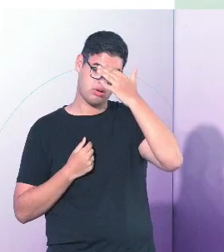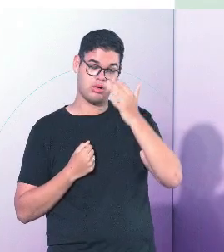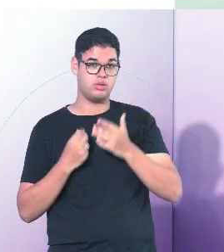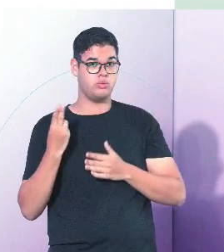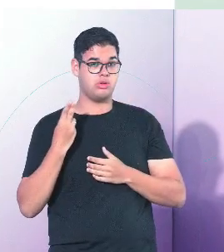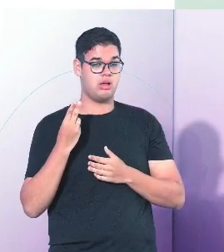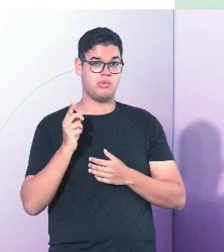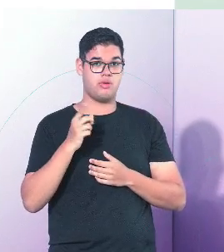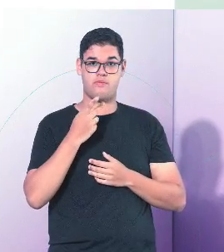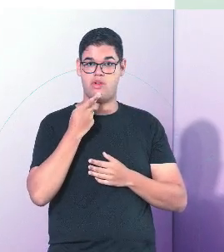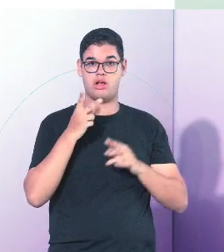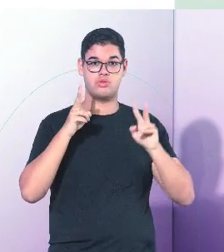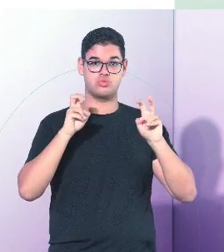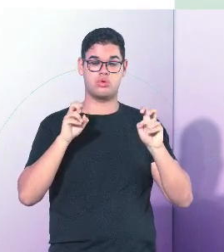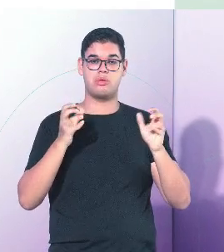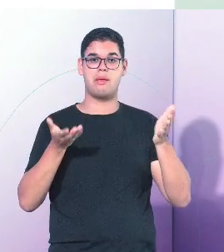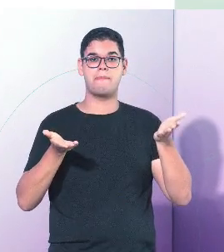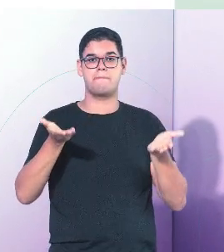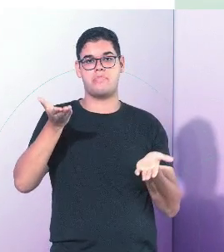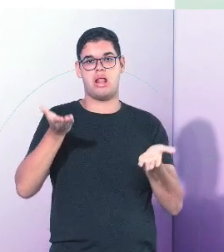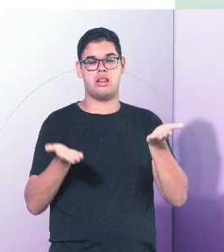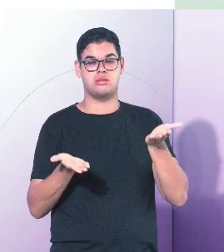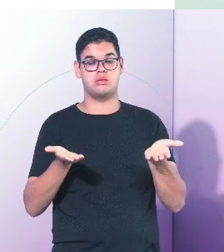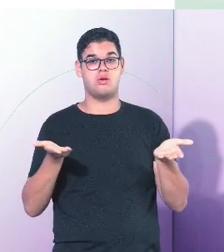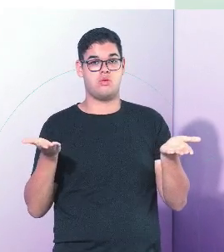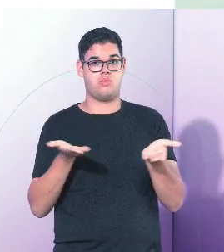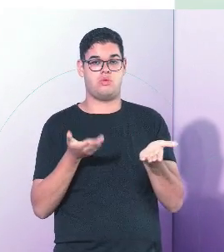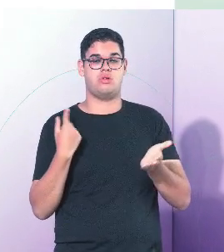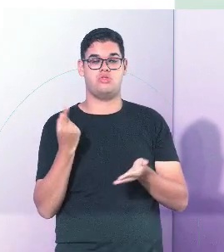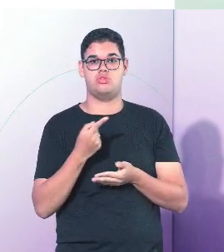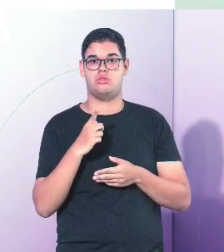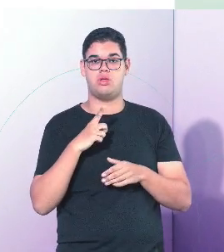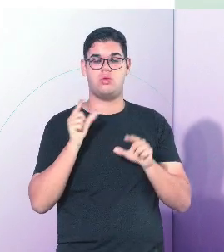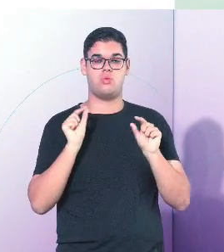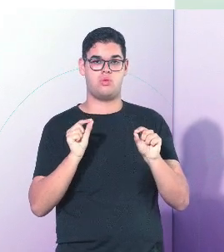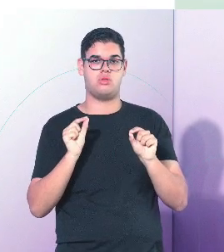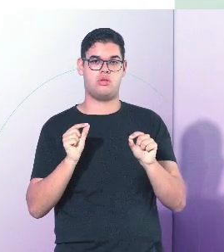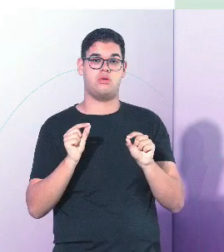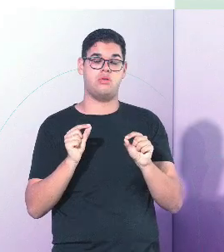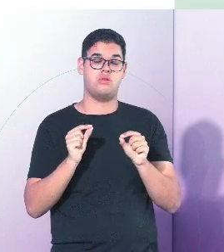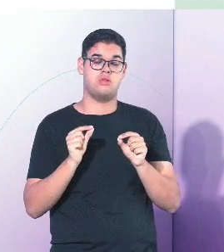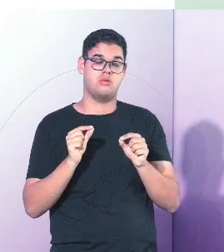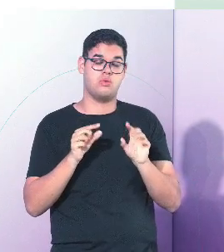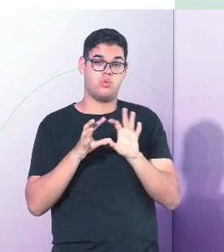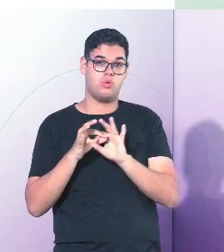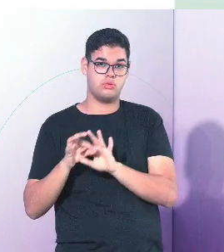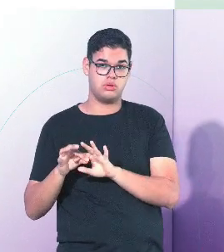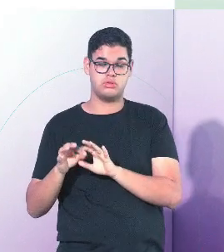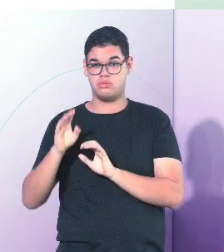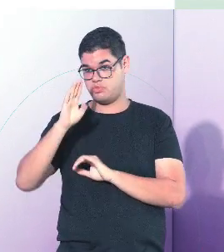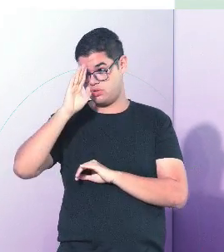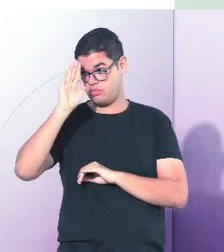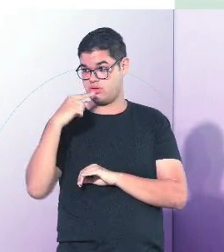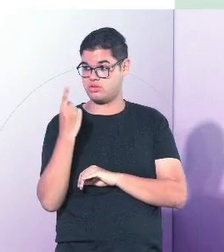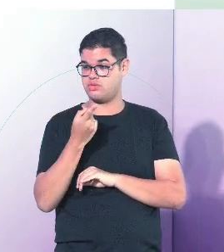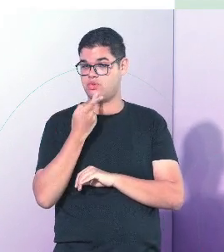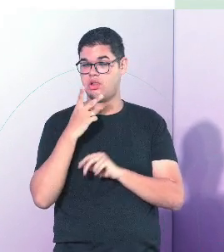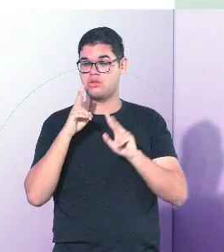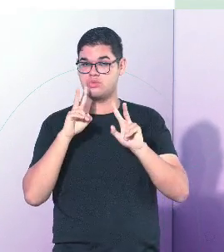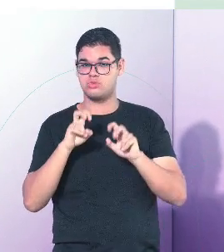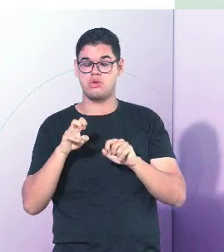nossa conhecida balança, né? Então, hoje a gente tem um cenário, principalmente quando a gente fala de doenças raras, de muitas